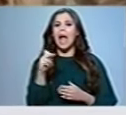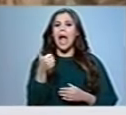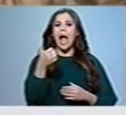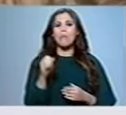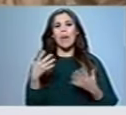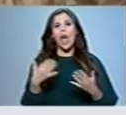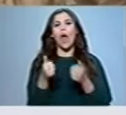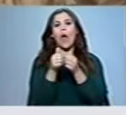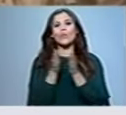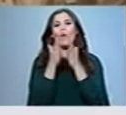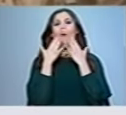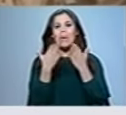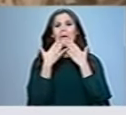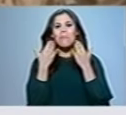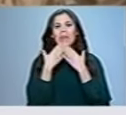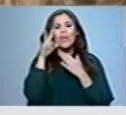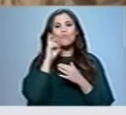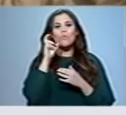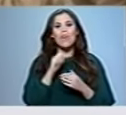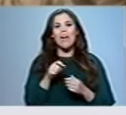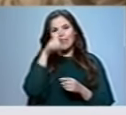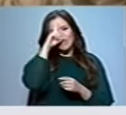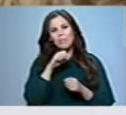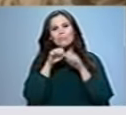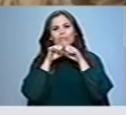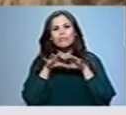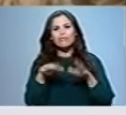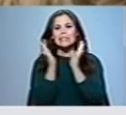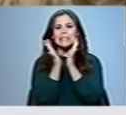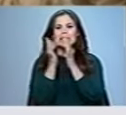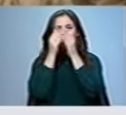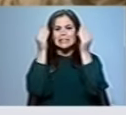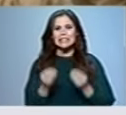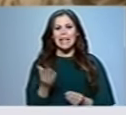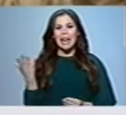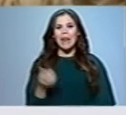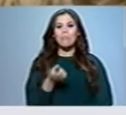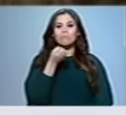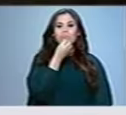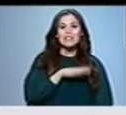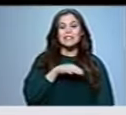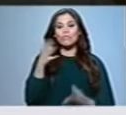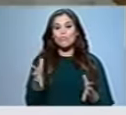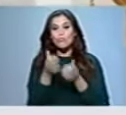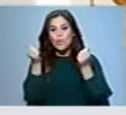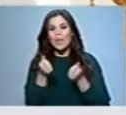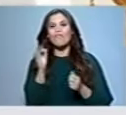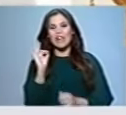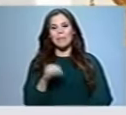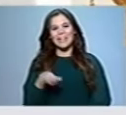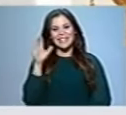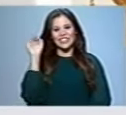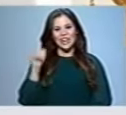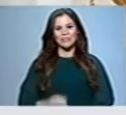Agora é tudo, obrigado por teres ouvido e não te esqueças de partilhar este site, este link, se achares que é porreiro e vale a pena.